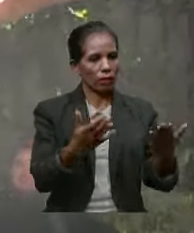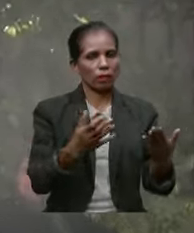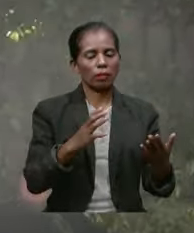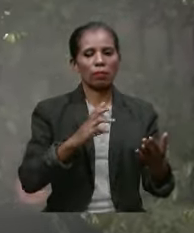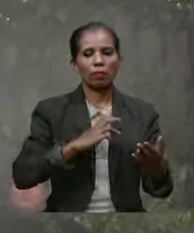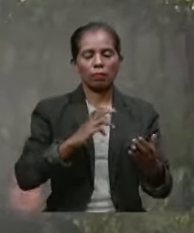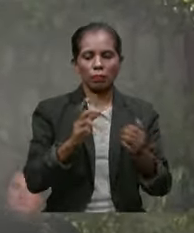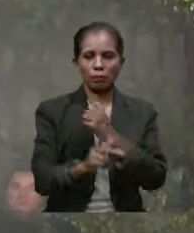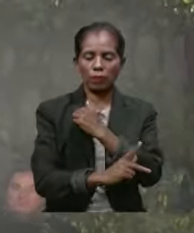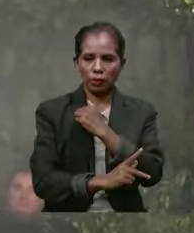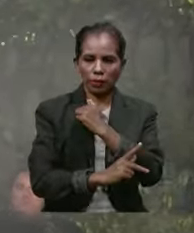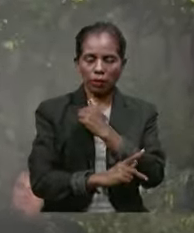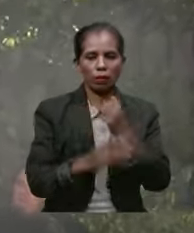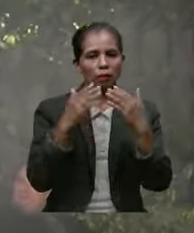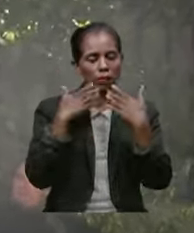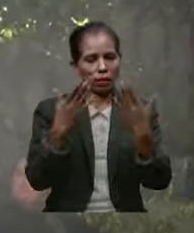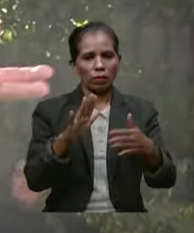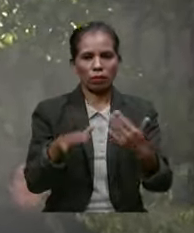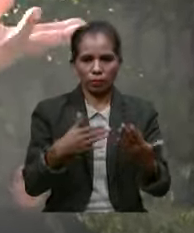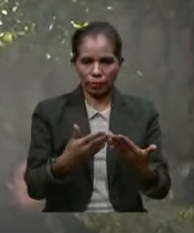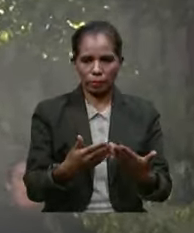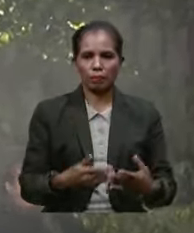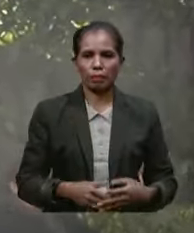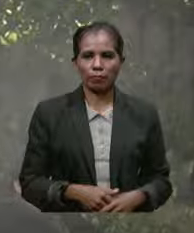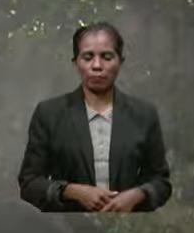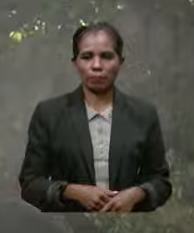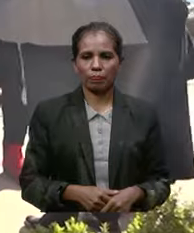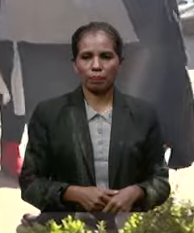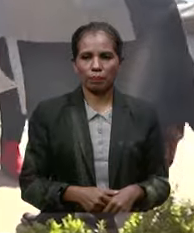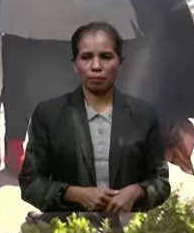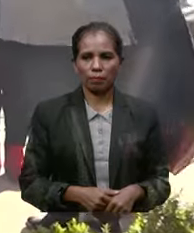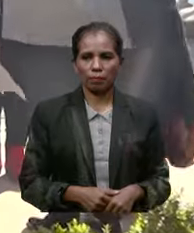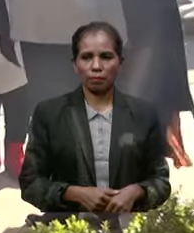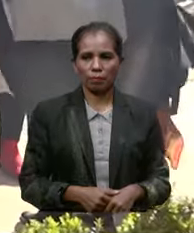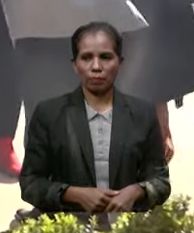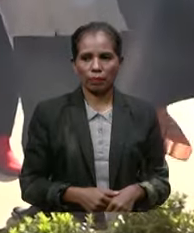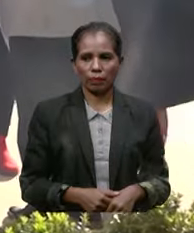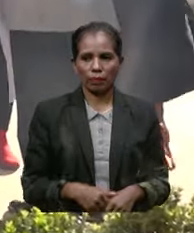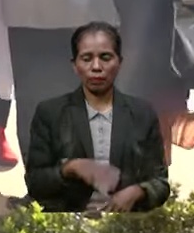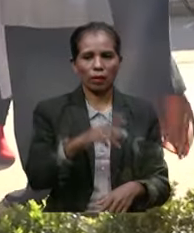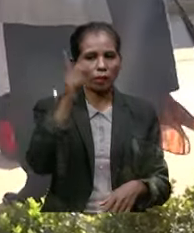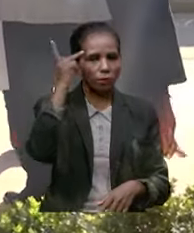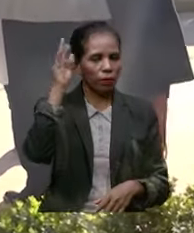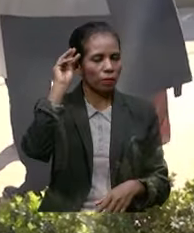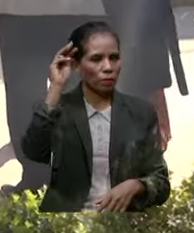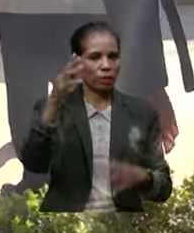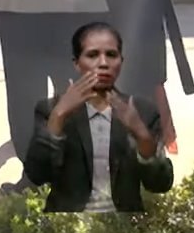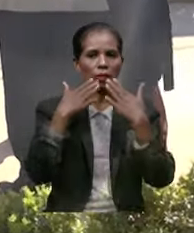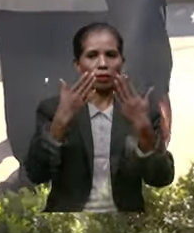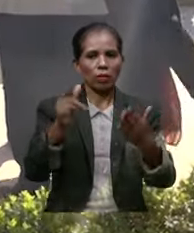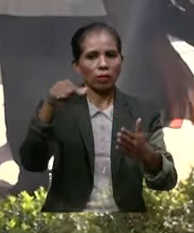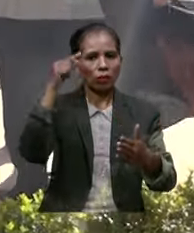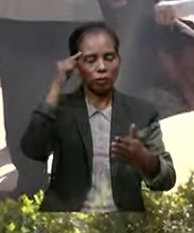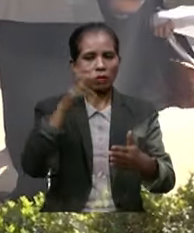ter permitido vir até aqui e perceber isto. E a ocasião, né, primeiro-ministro agradece para o governo de